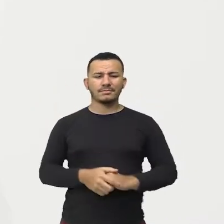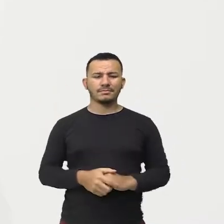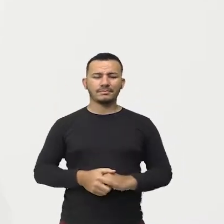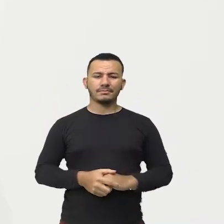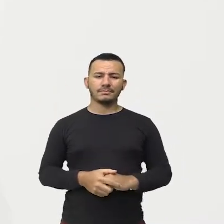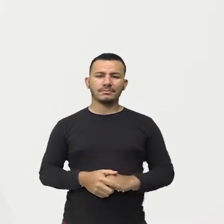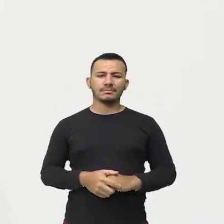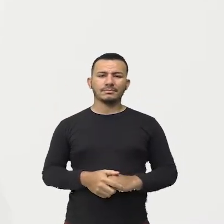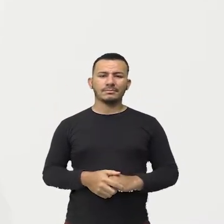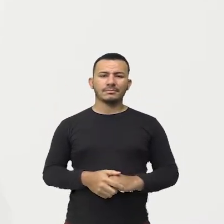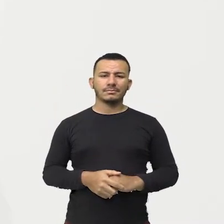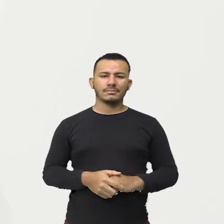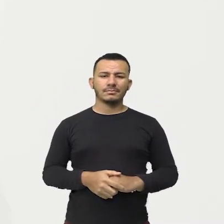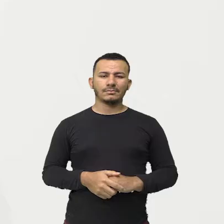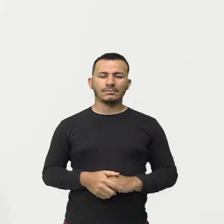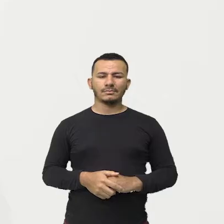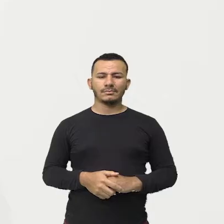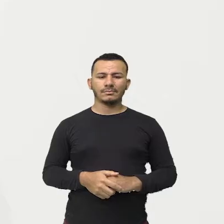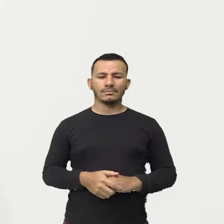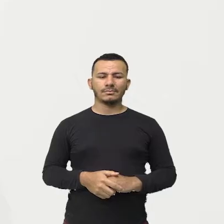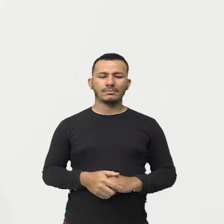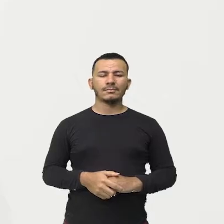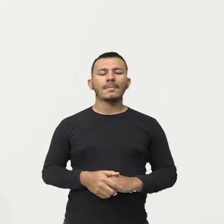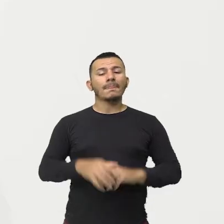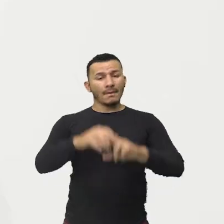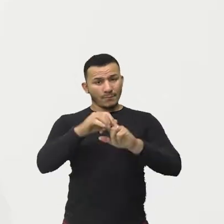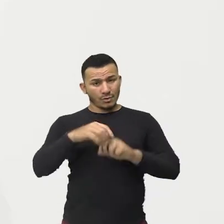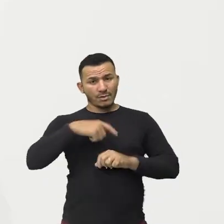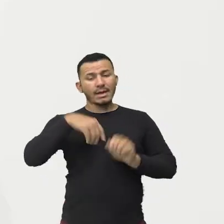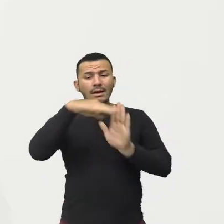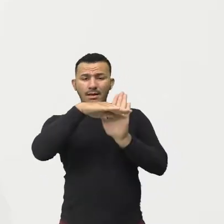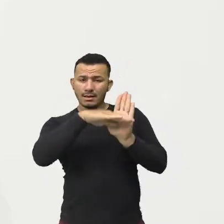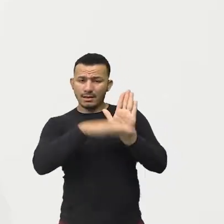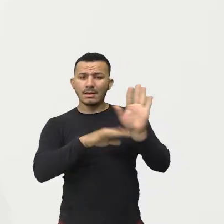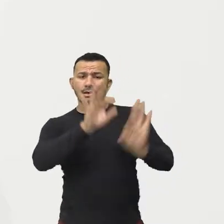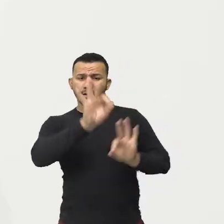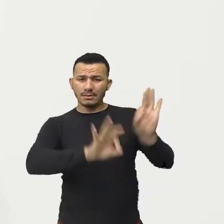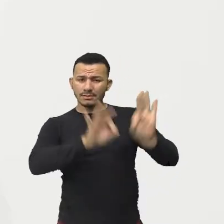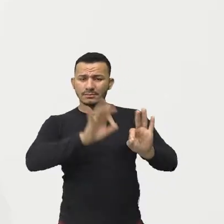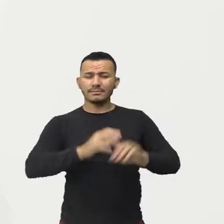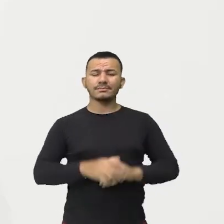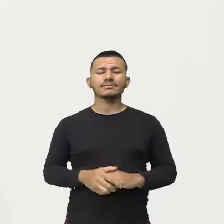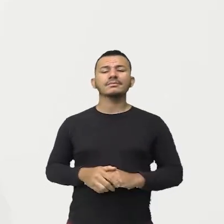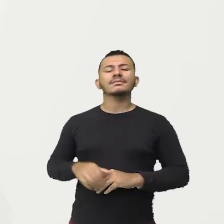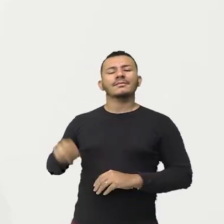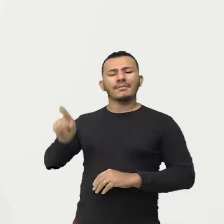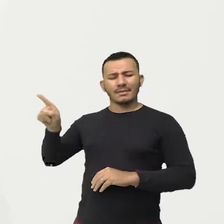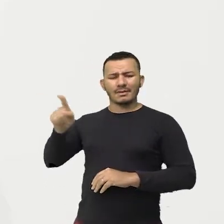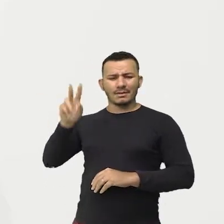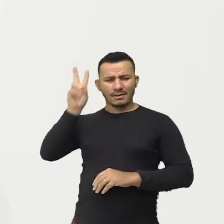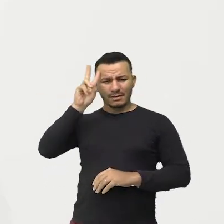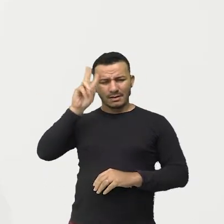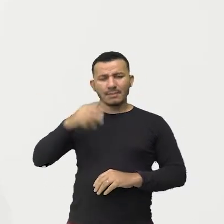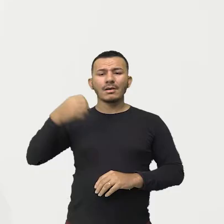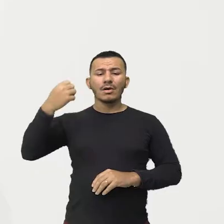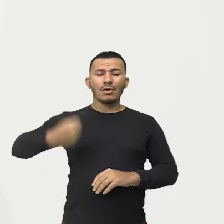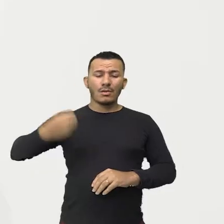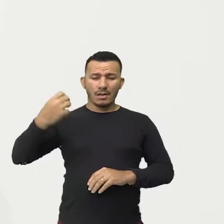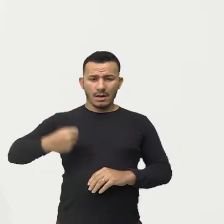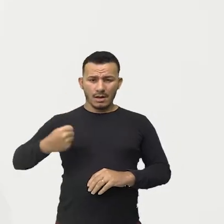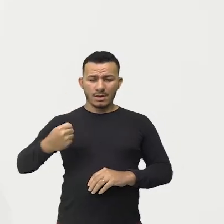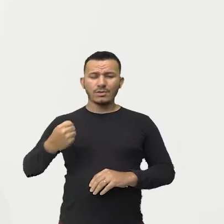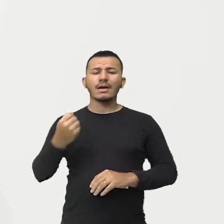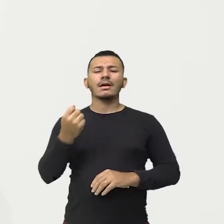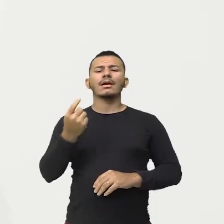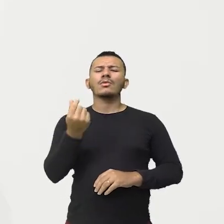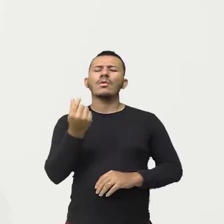então essa fórmula. Olha só. Assim temos a seguinte condição. Nós sabemos, olha, que o leite, de acordo com o texto, o